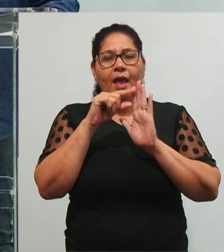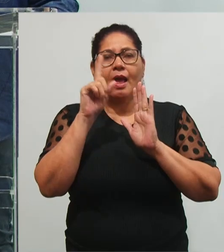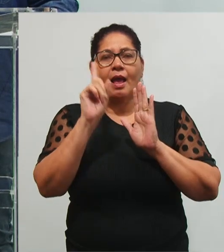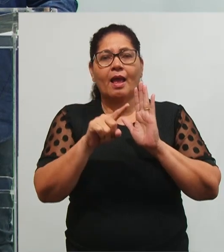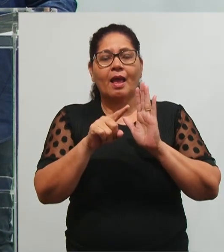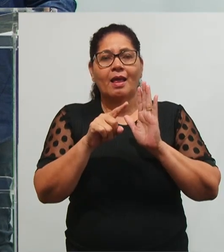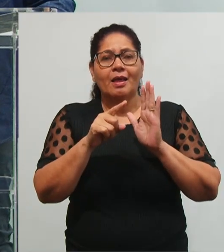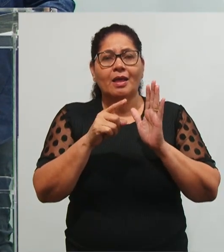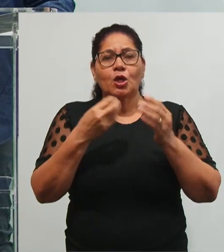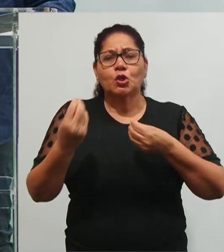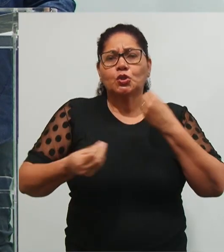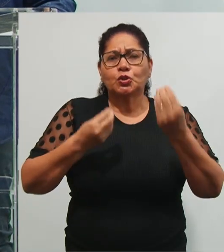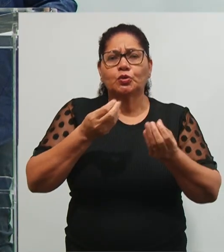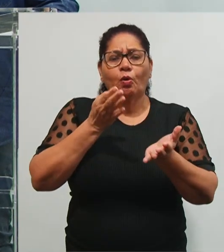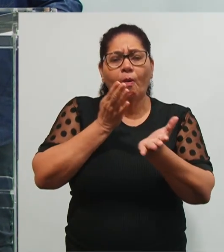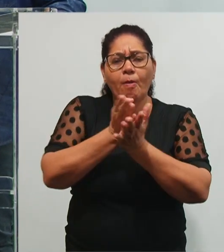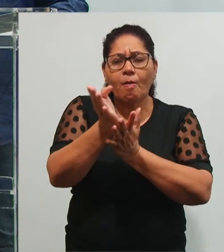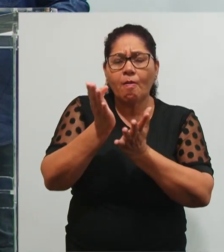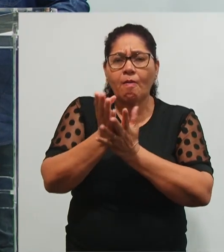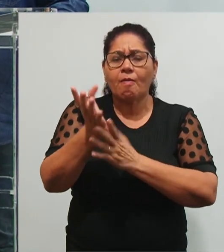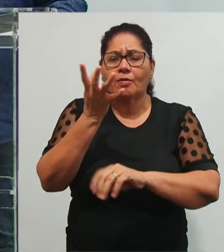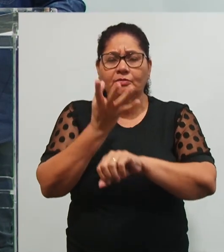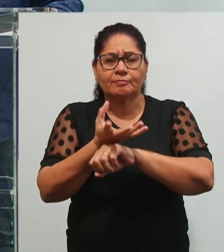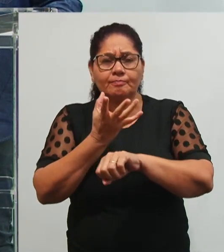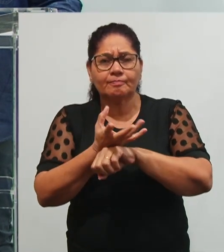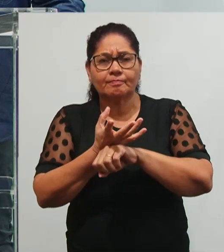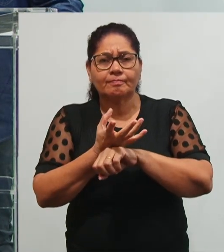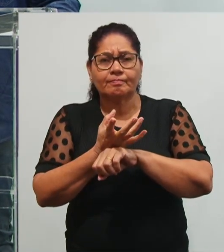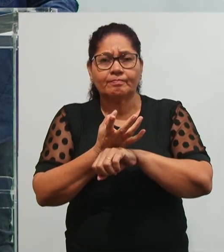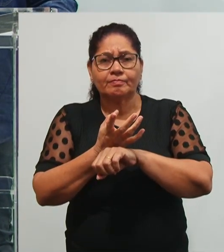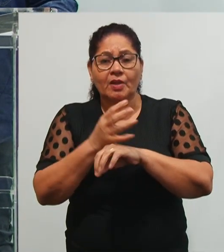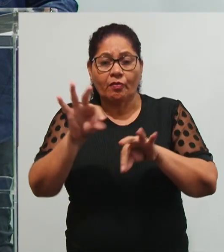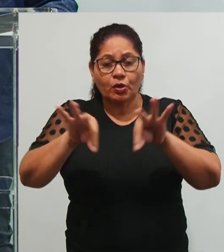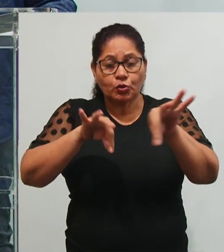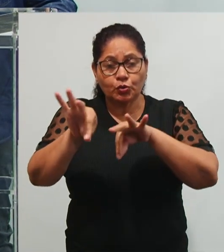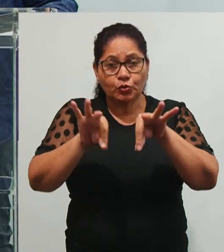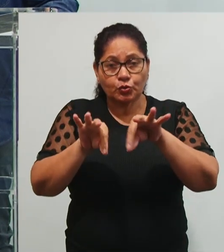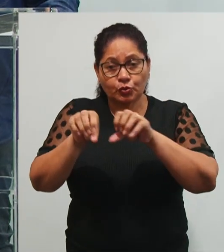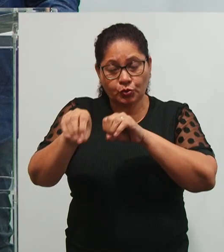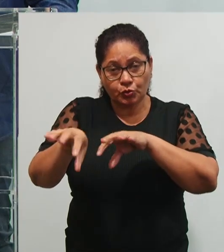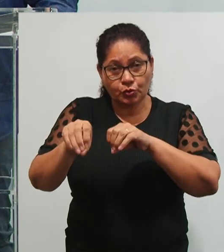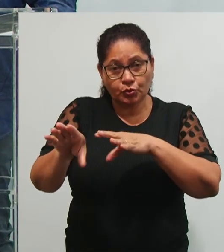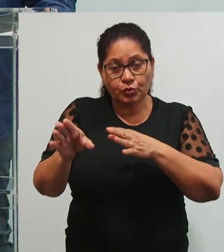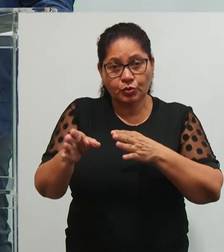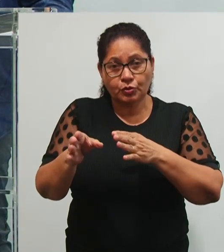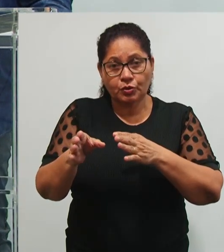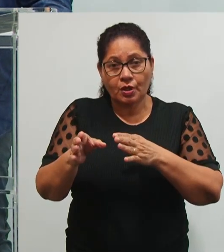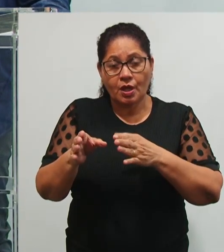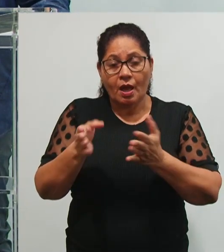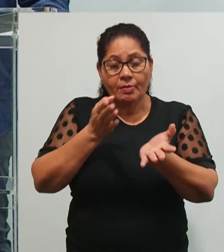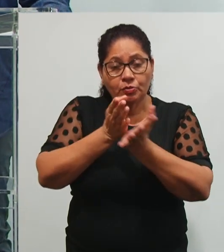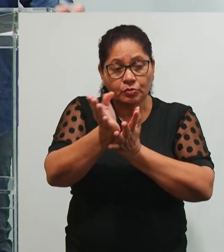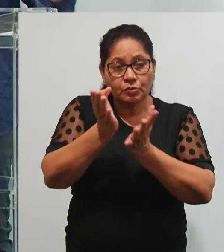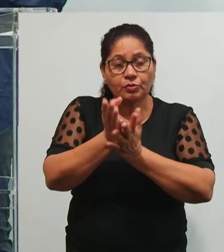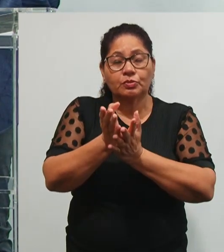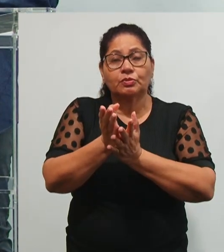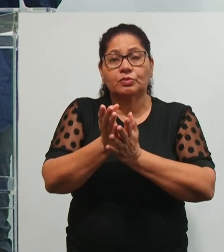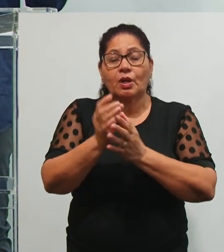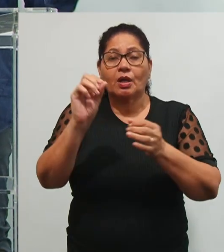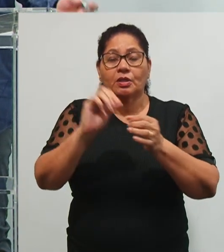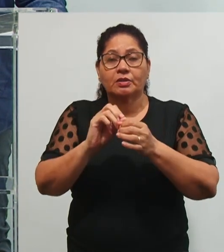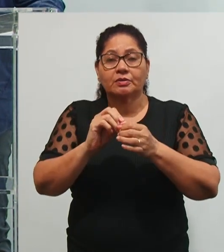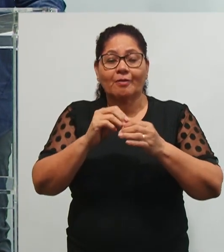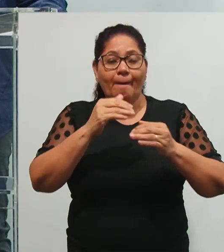o roteiro da nossa disciplina, que vem lá no nosso plano de ensino. É a partir desse roteiro que a gente faz todo